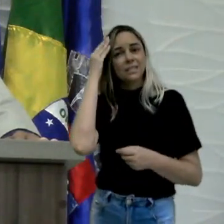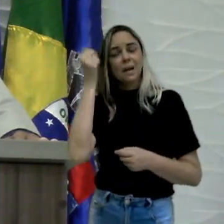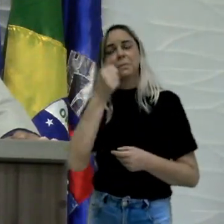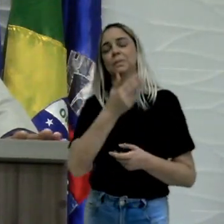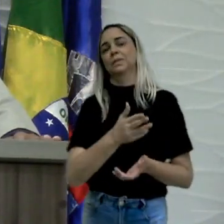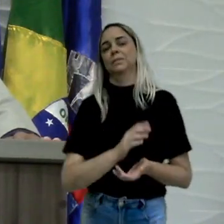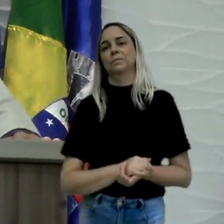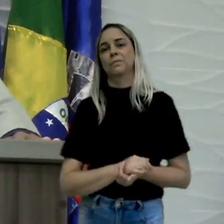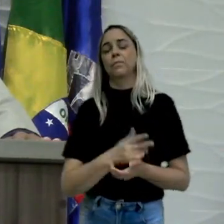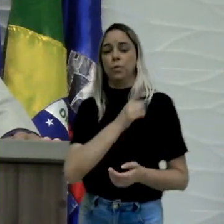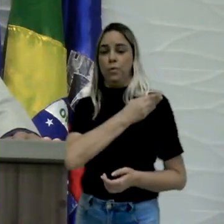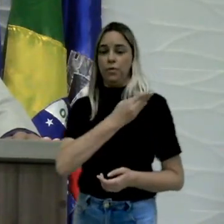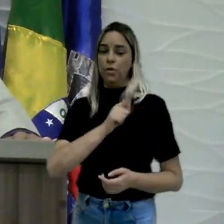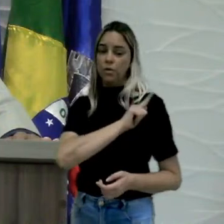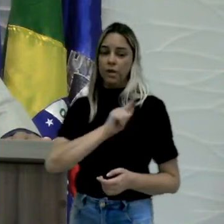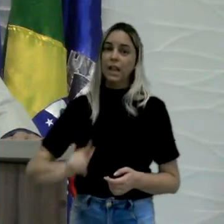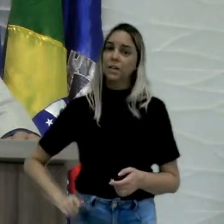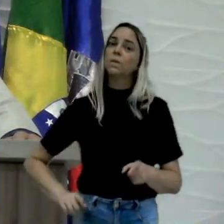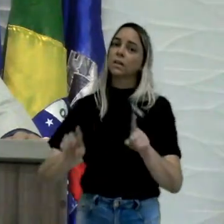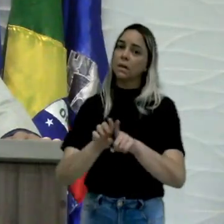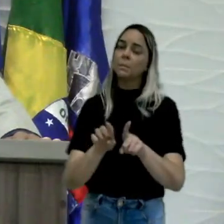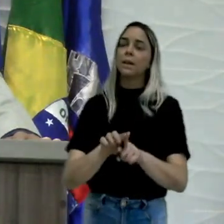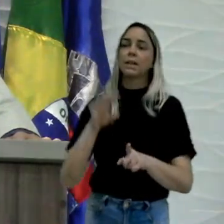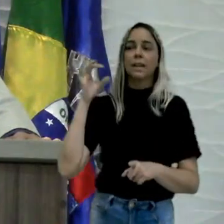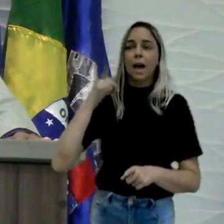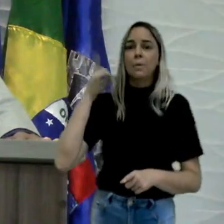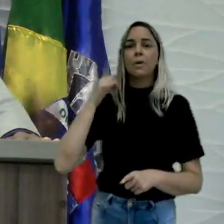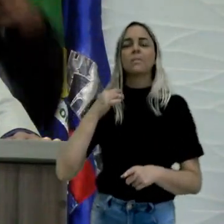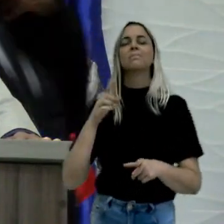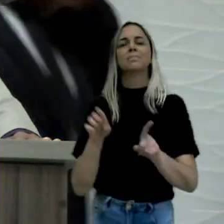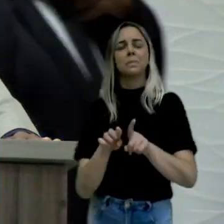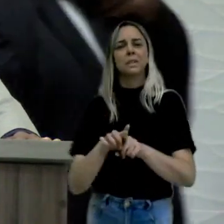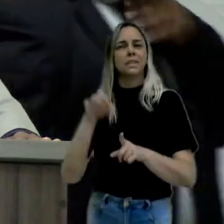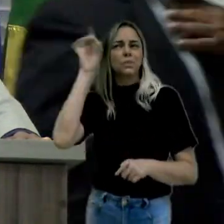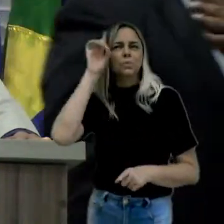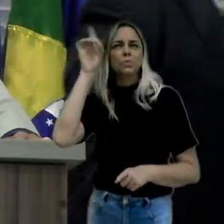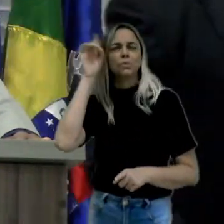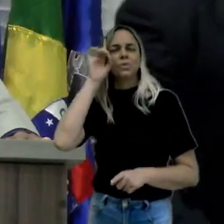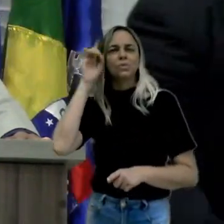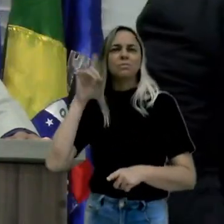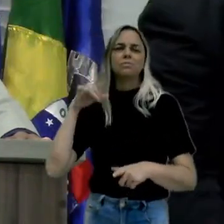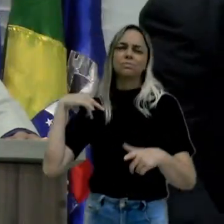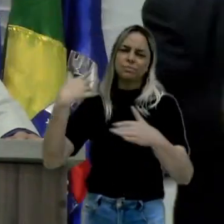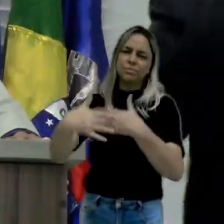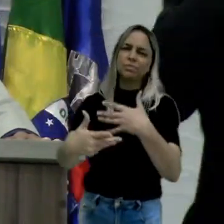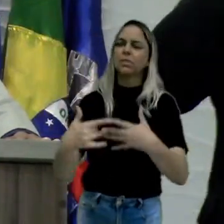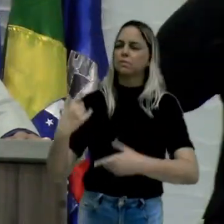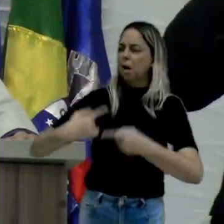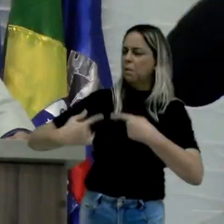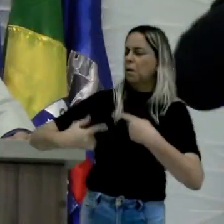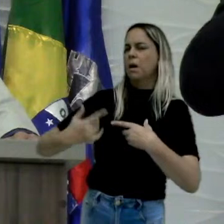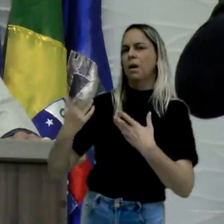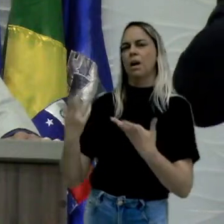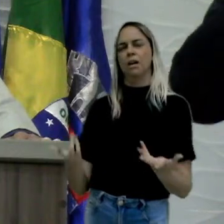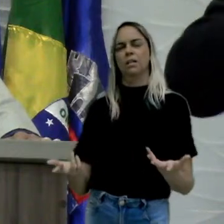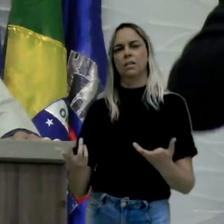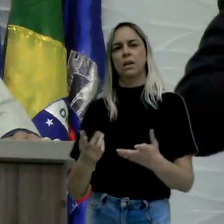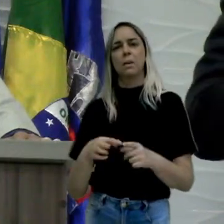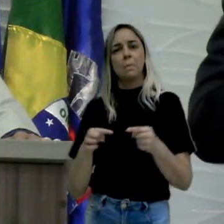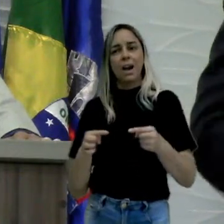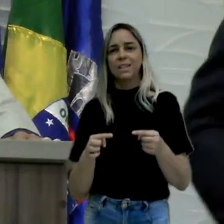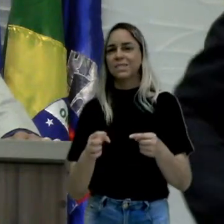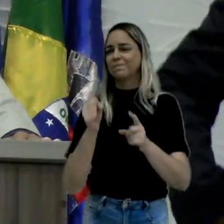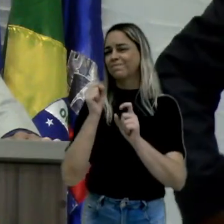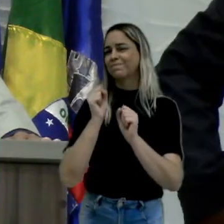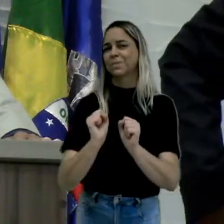da governadora. Débora briga, rapaz, briga todos os dias para que melhore. Só que não está no poder.